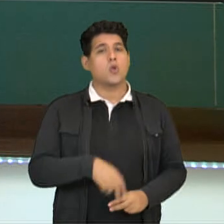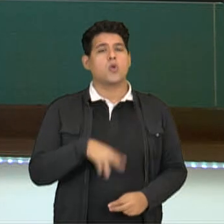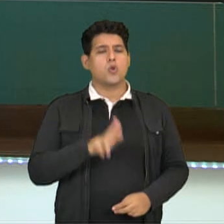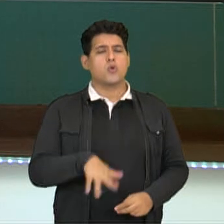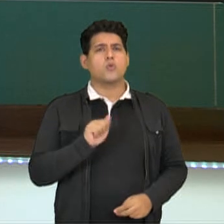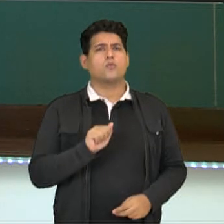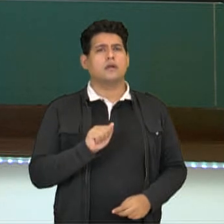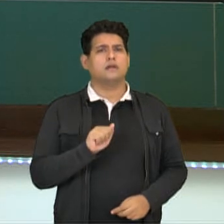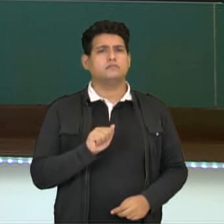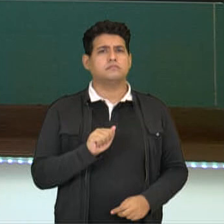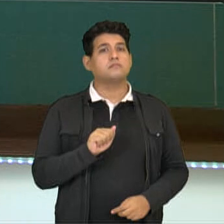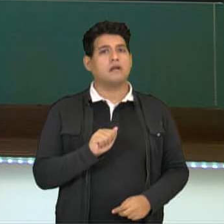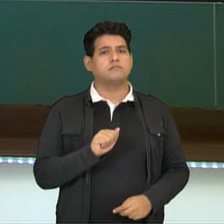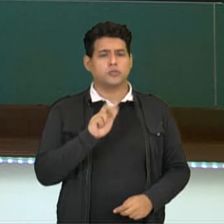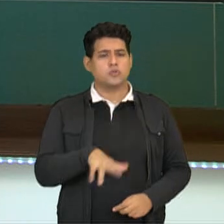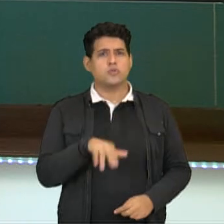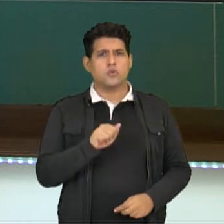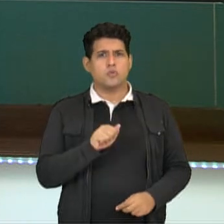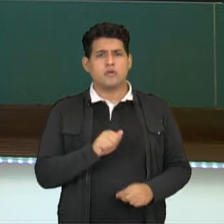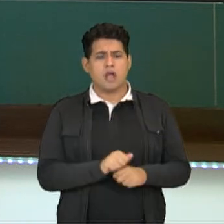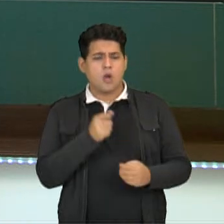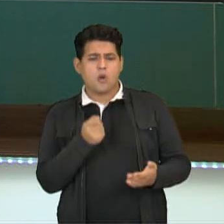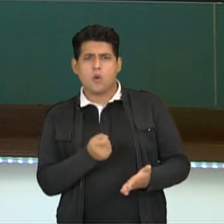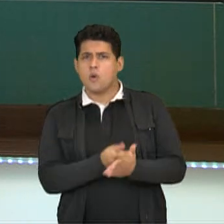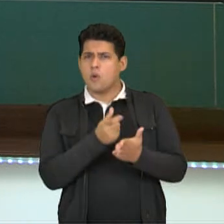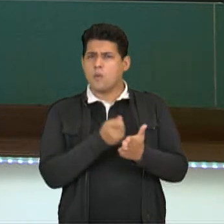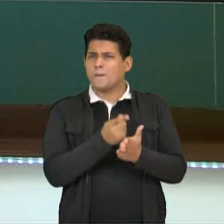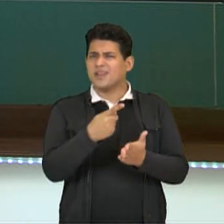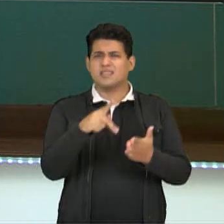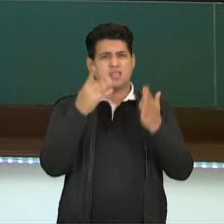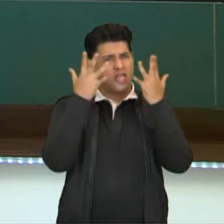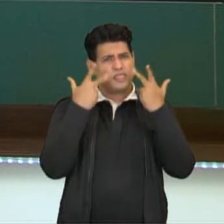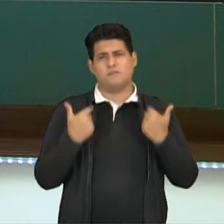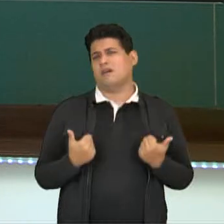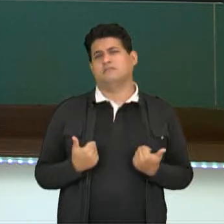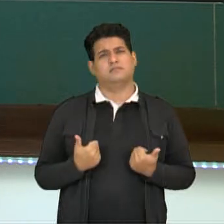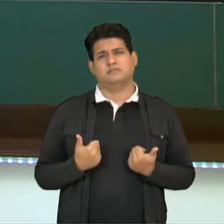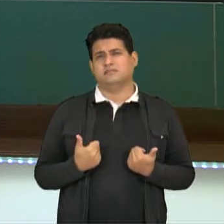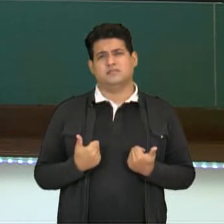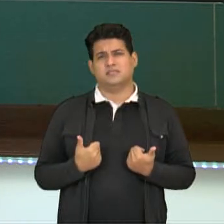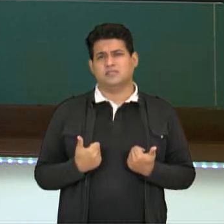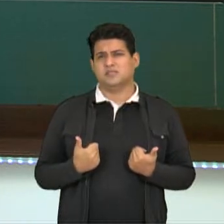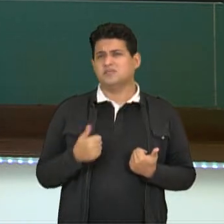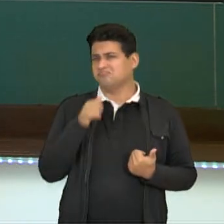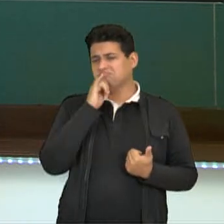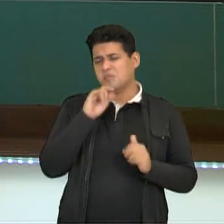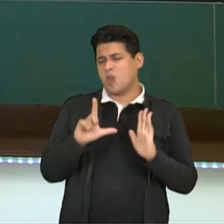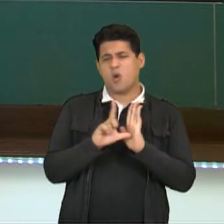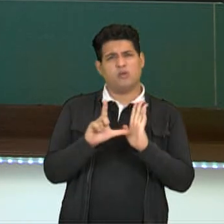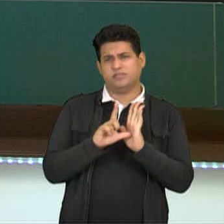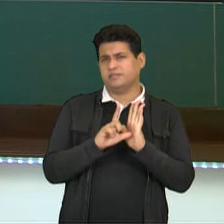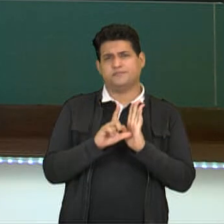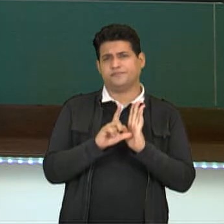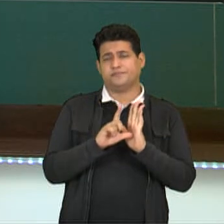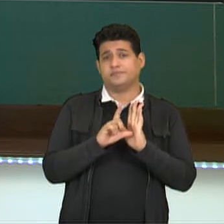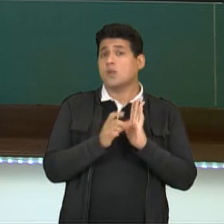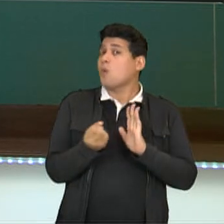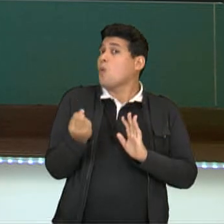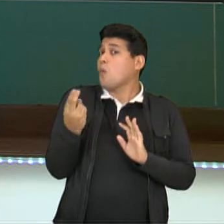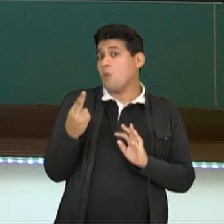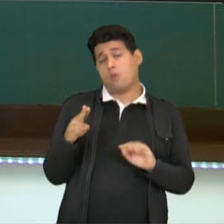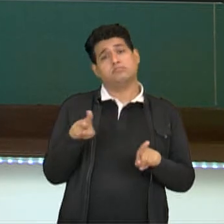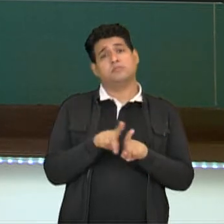nunca adquira ou compra o seu animal de estimação num pet shop, né? Numa loja ou